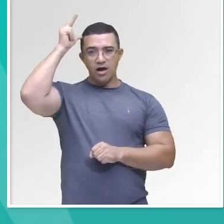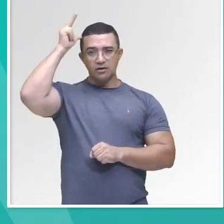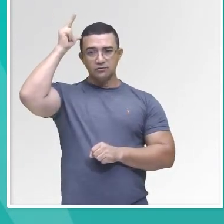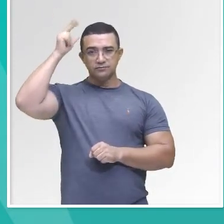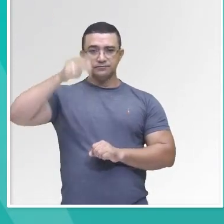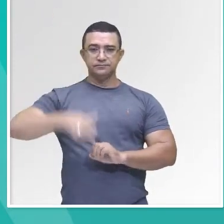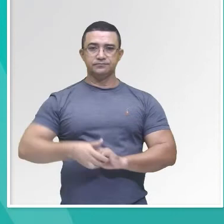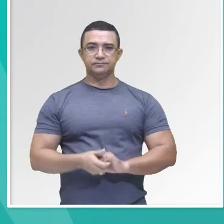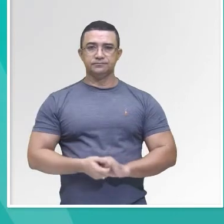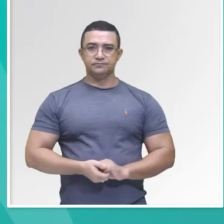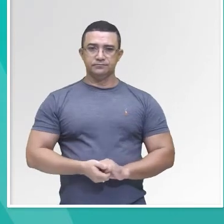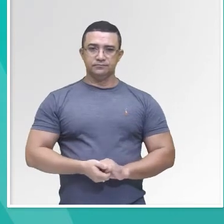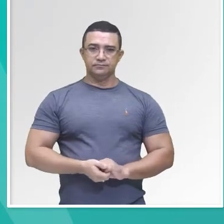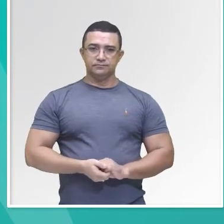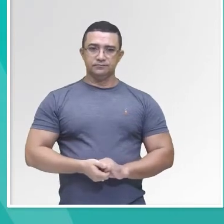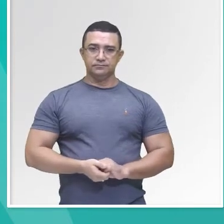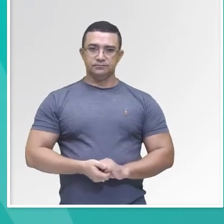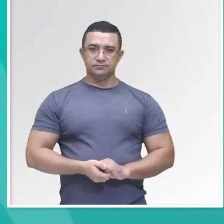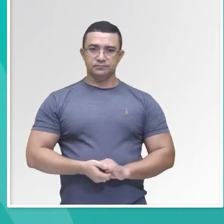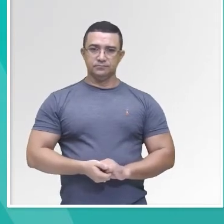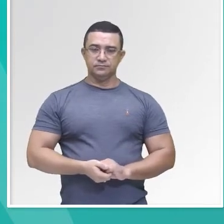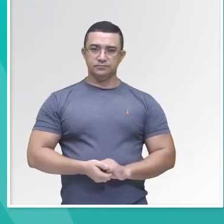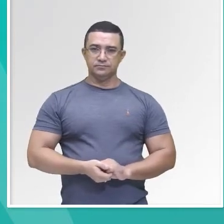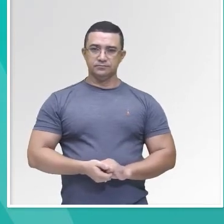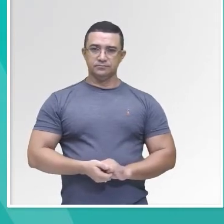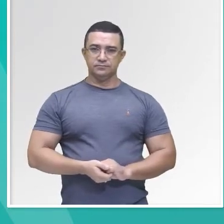cada um no seu cantinho também.